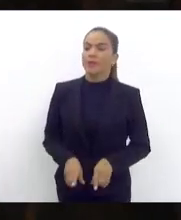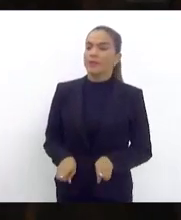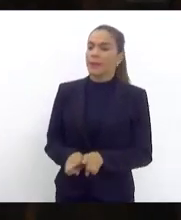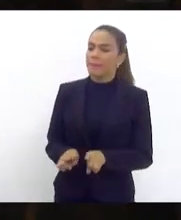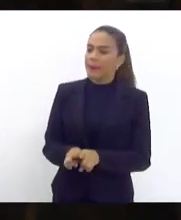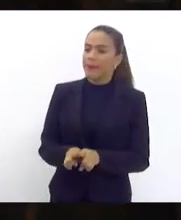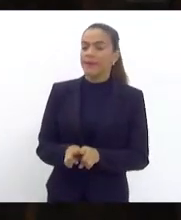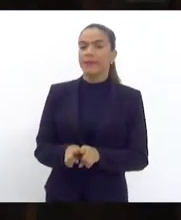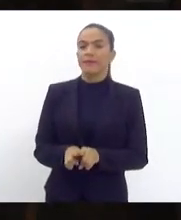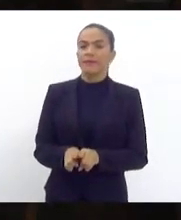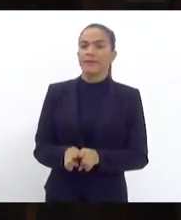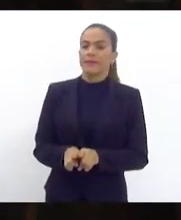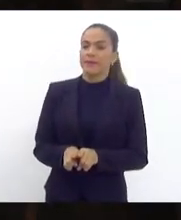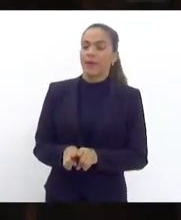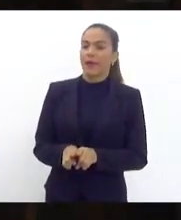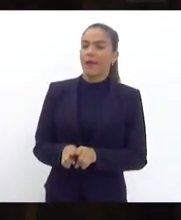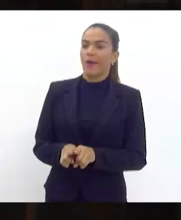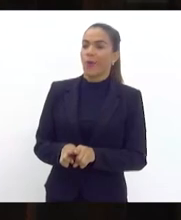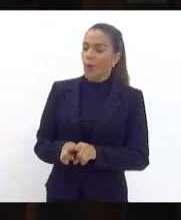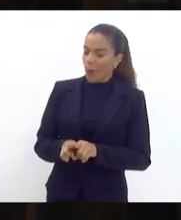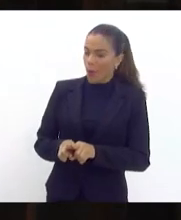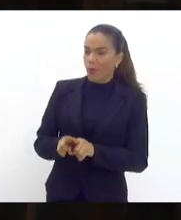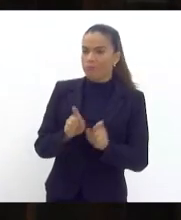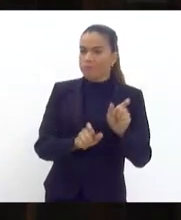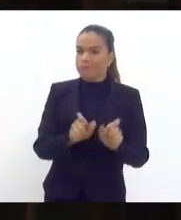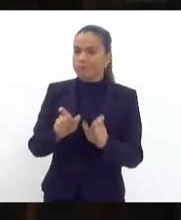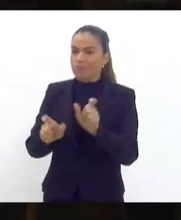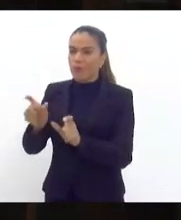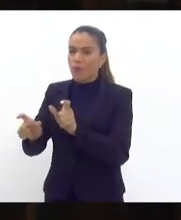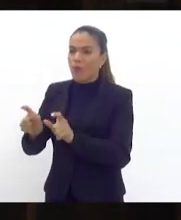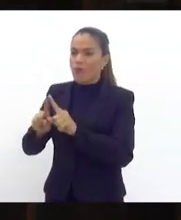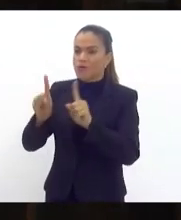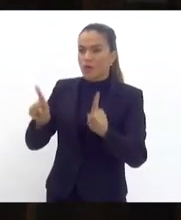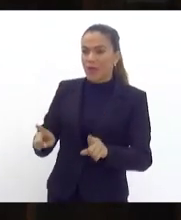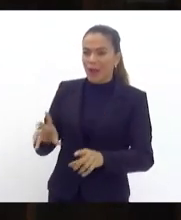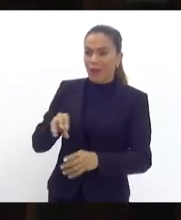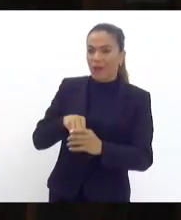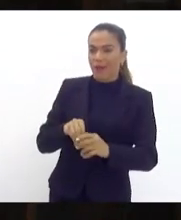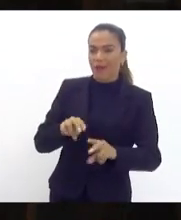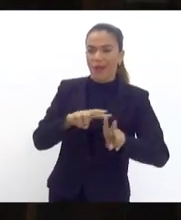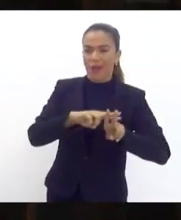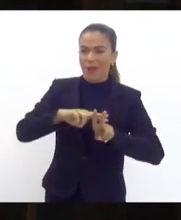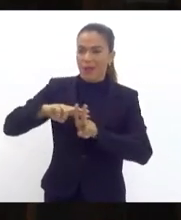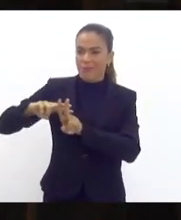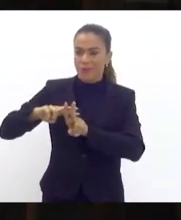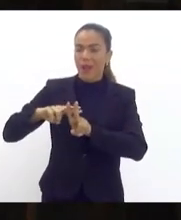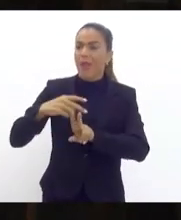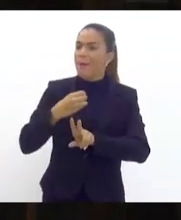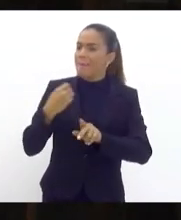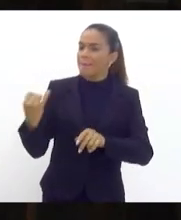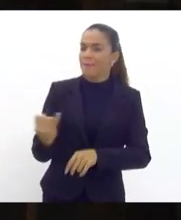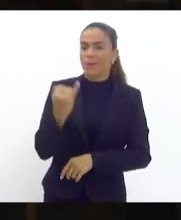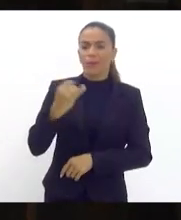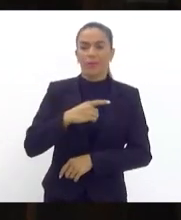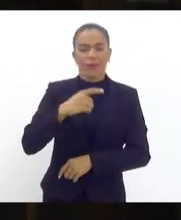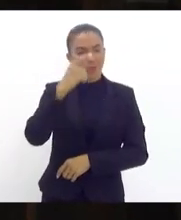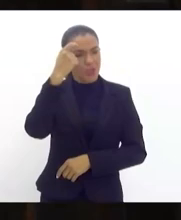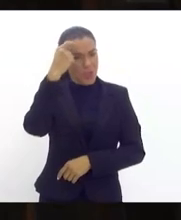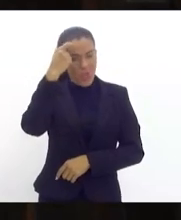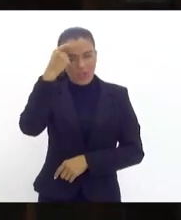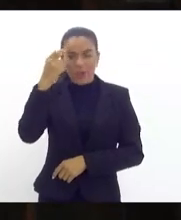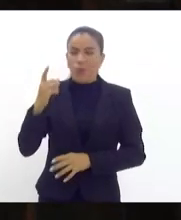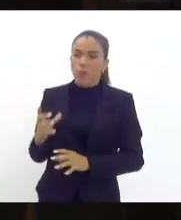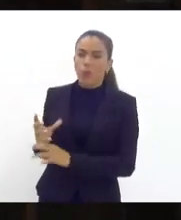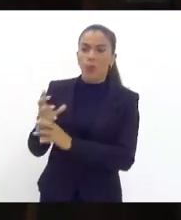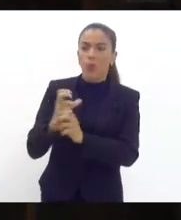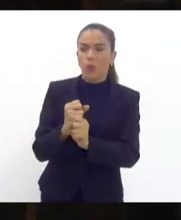é também o efetivo carcerário e é importante que se tenha noção desse desse número é